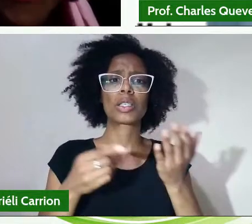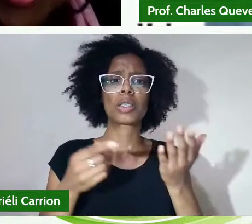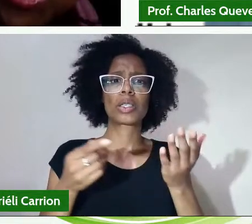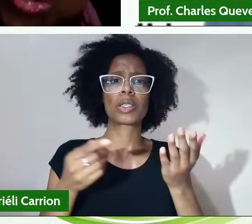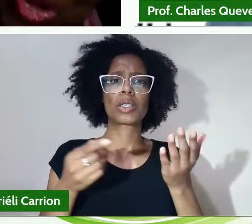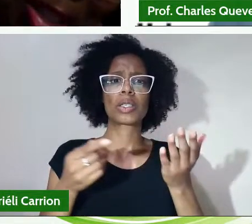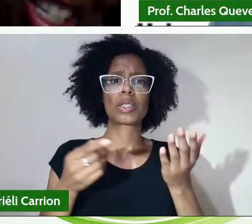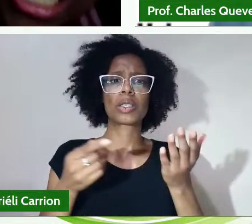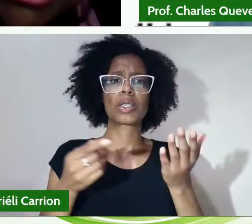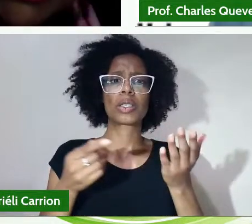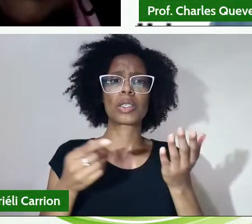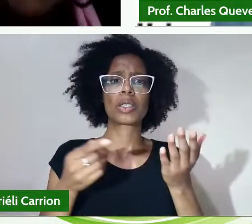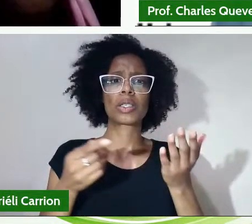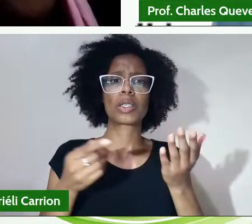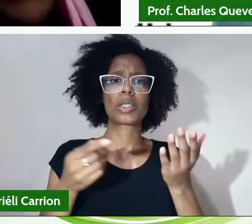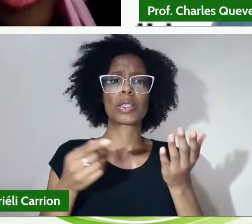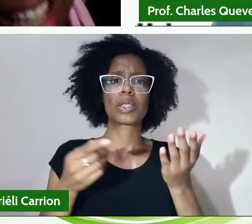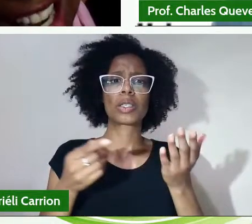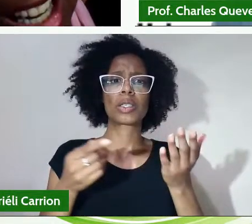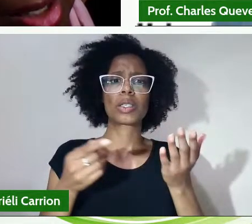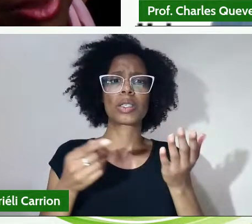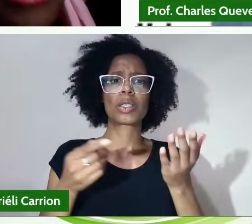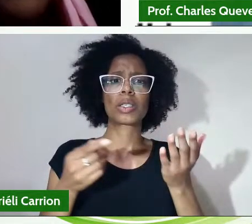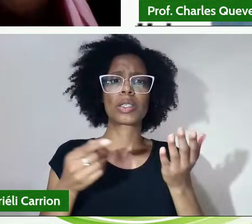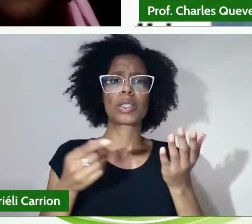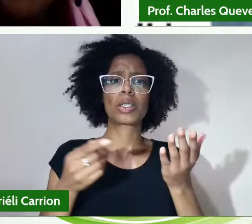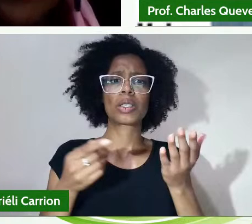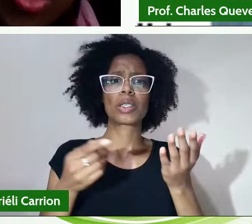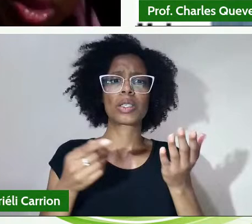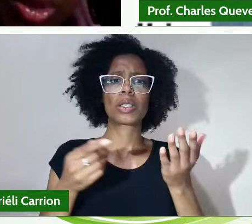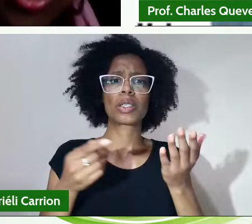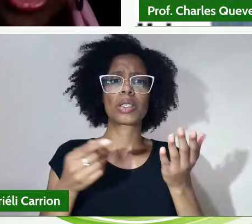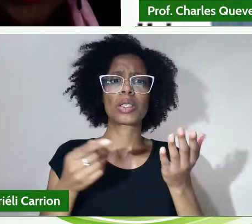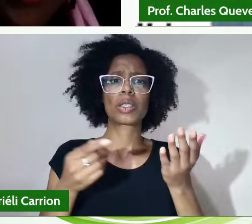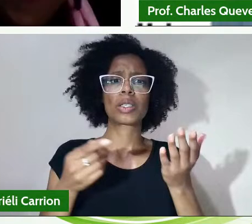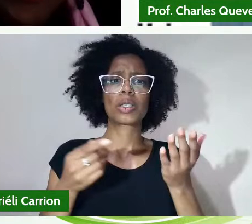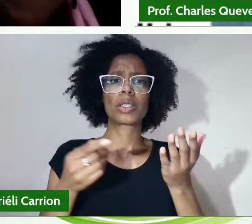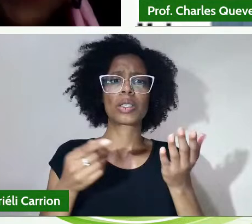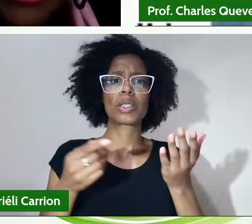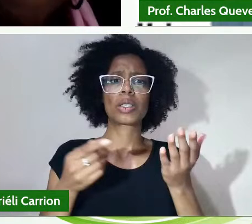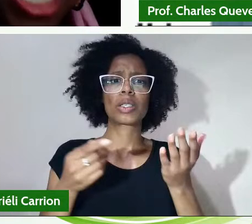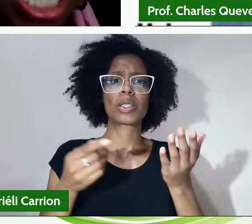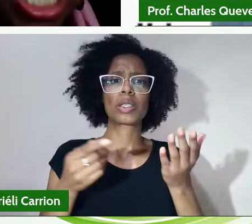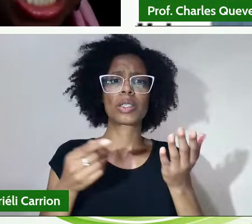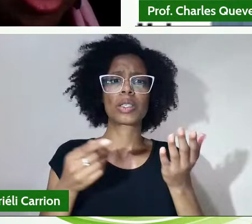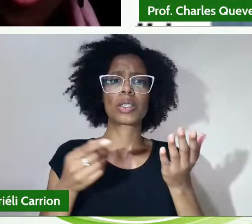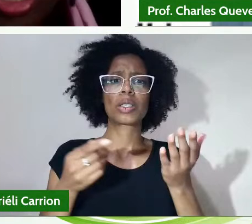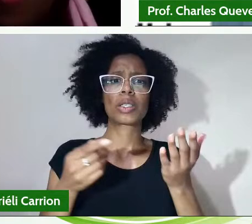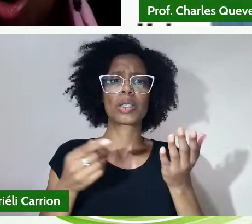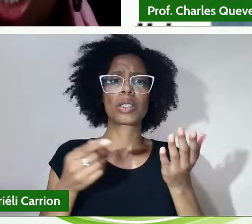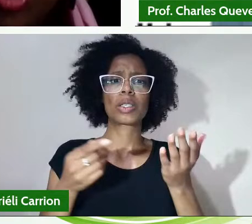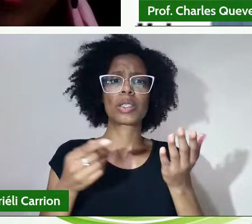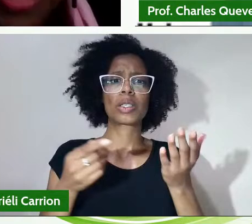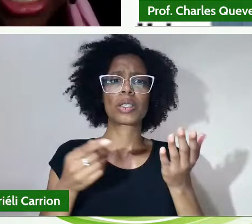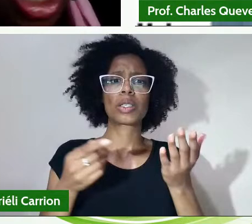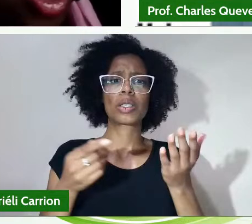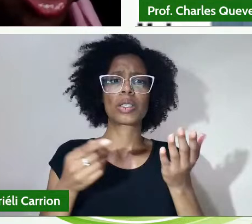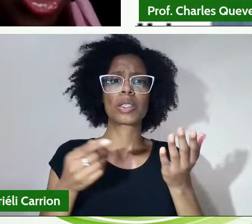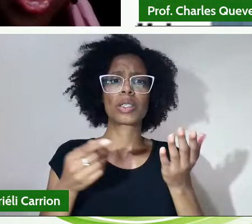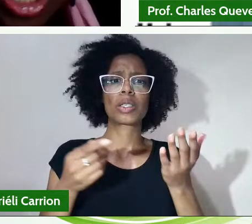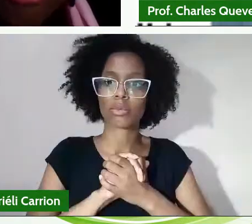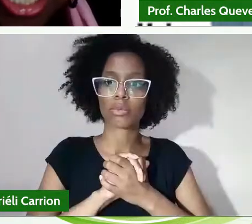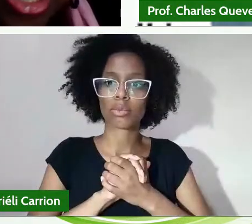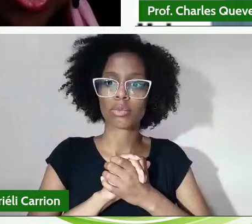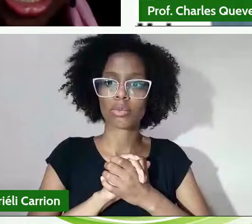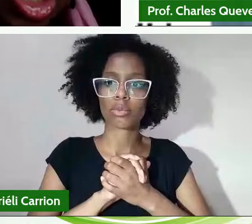didático-pedagógica, novas metodologias, inovação. Trabalhamos muito, né, no momento da pandemia, com remoto, e